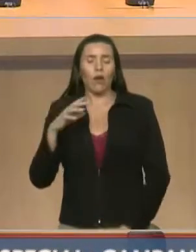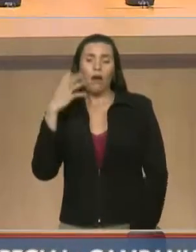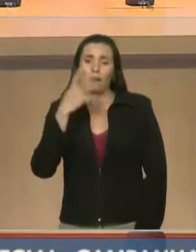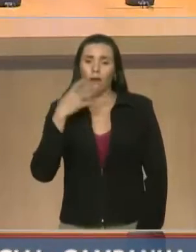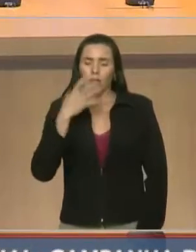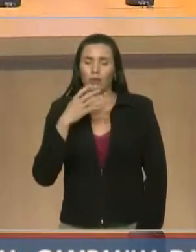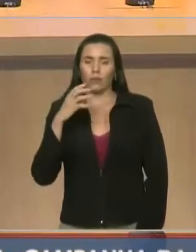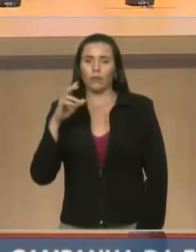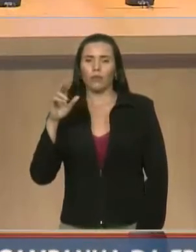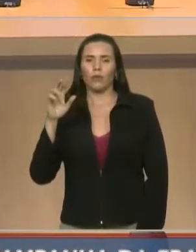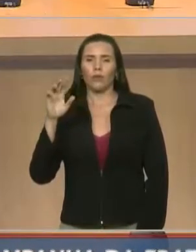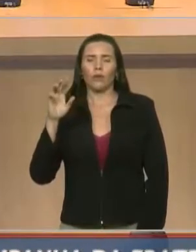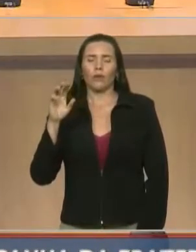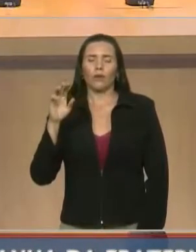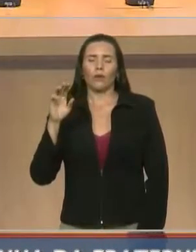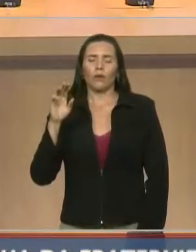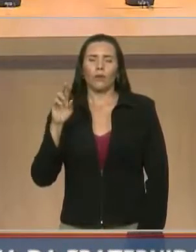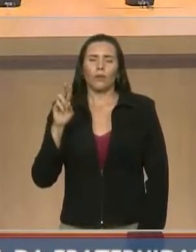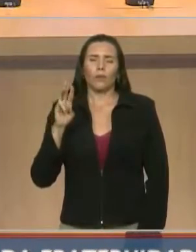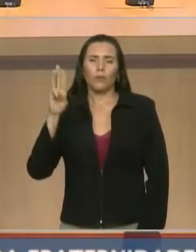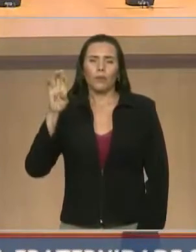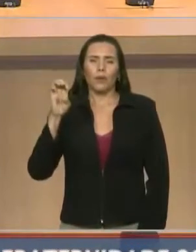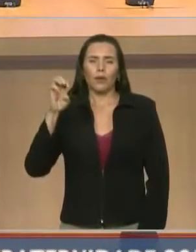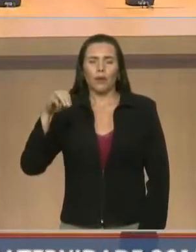e Raimilson Dutra.